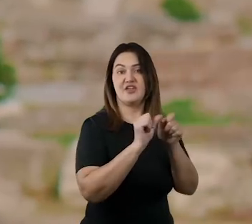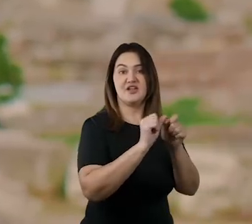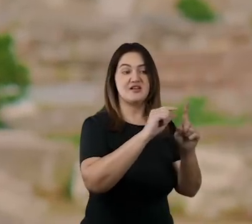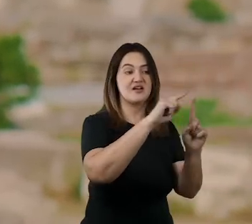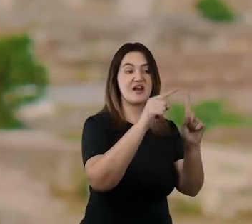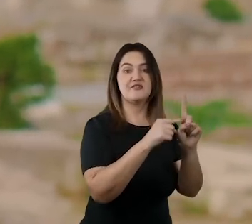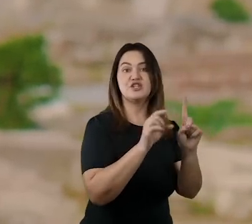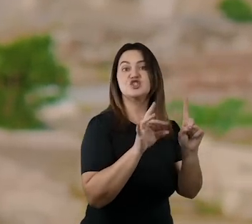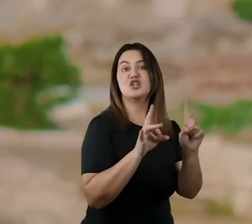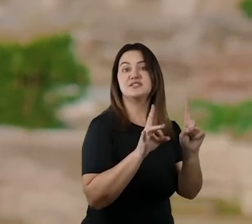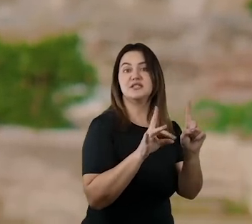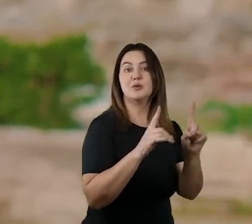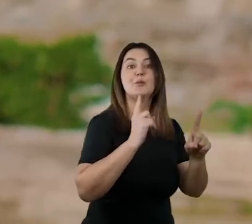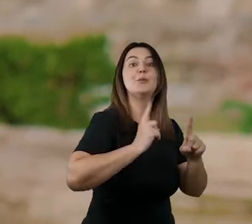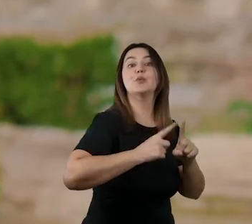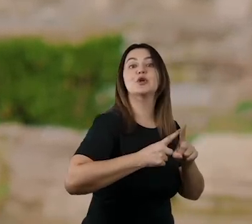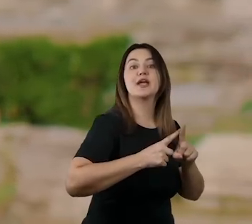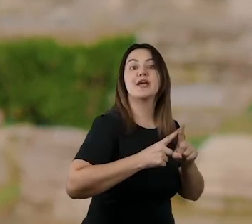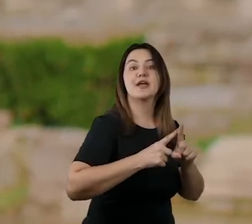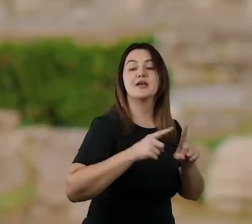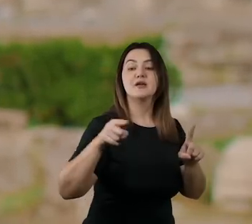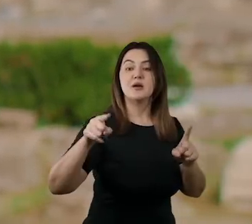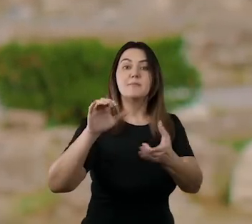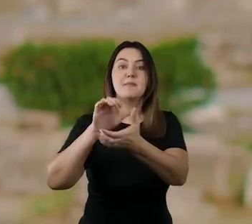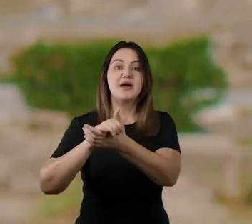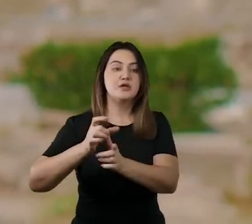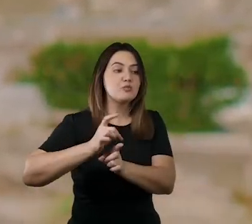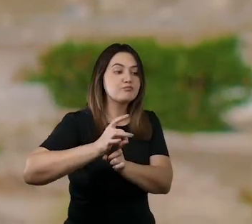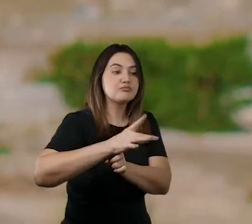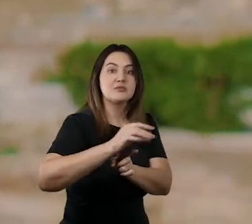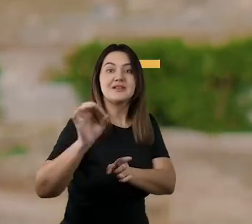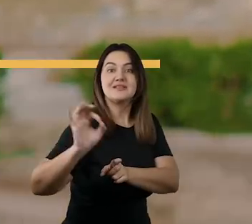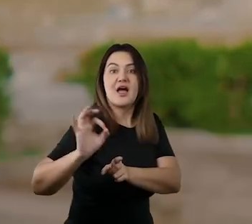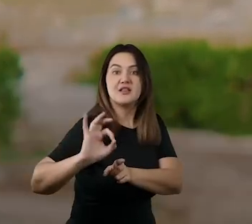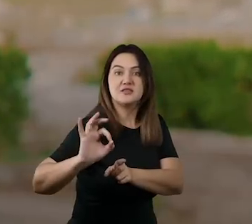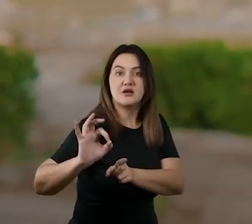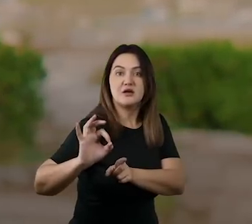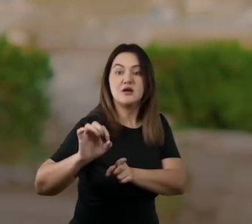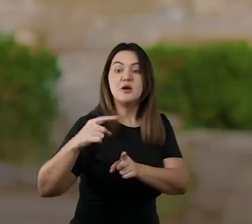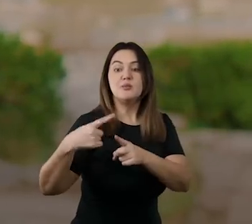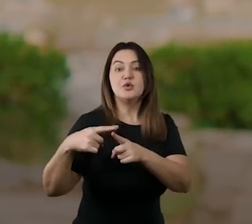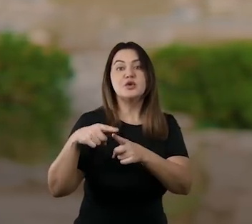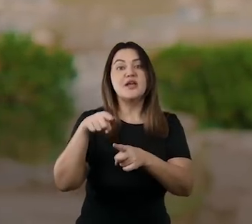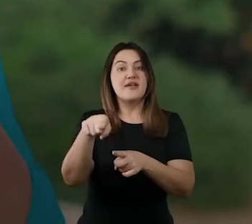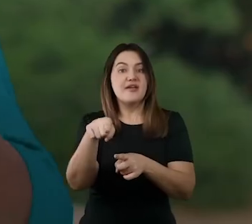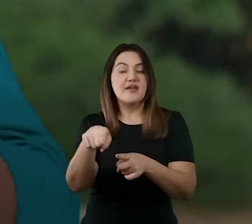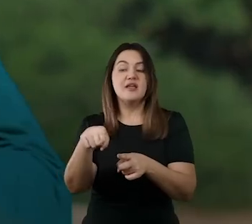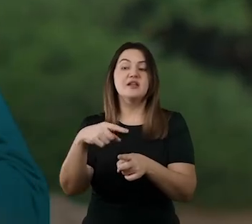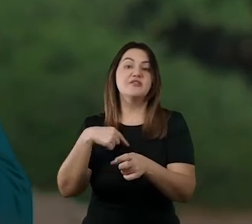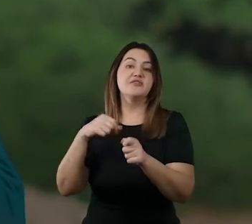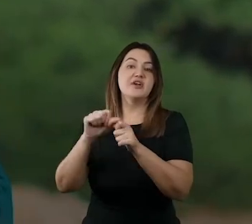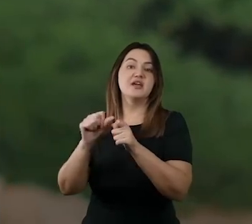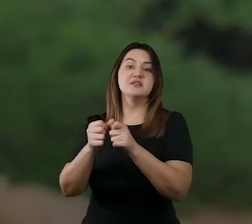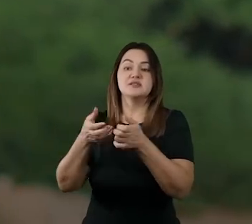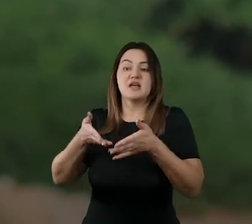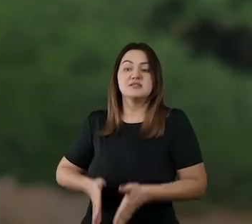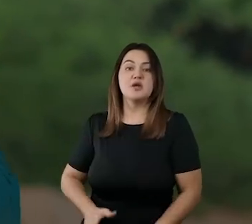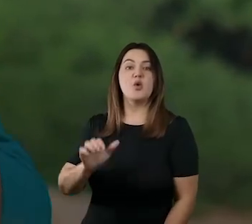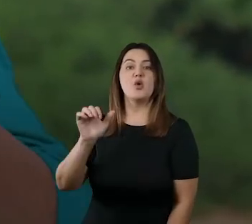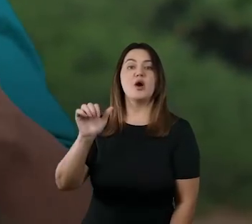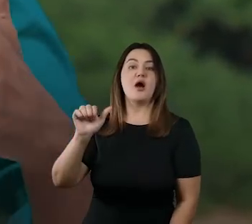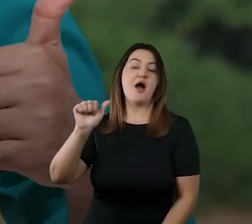para vingar-se do marido, porque ele havia originado a Atena, sem a participação da sua esposa. Outra versão diz